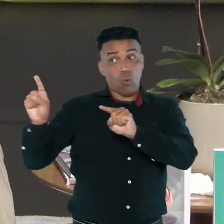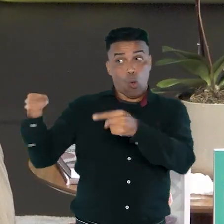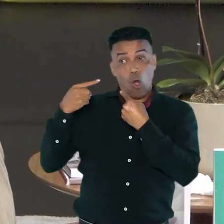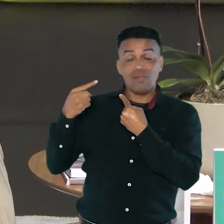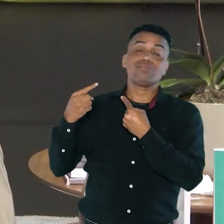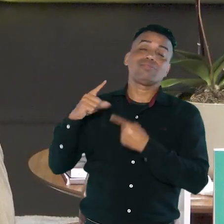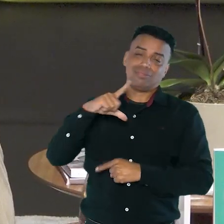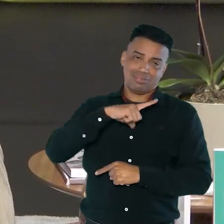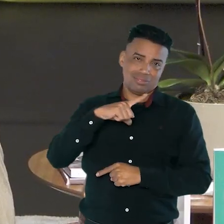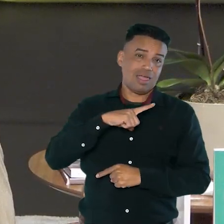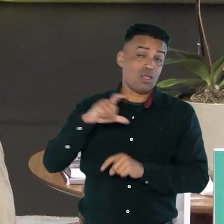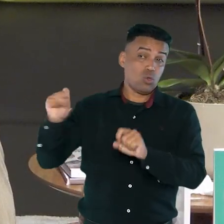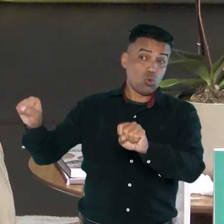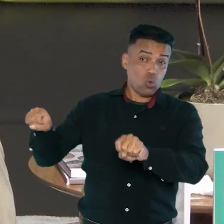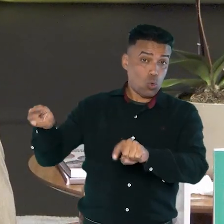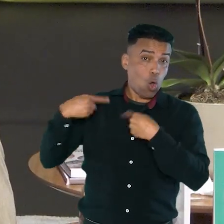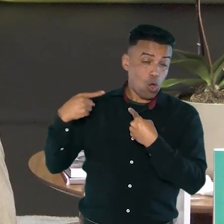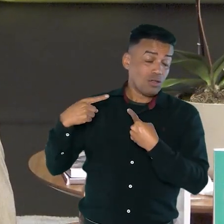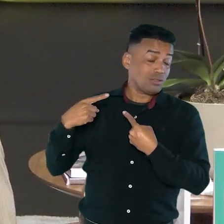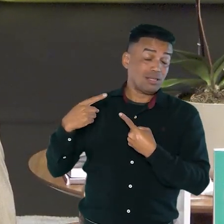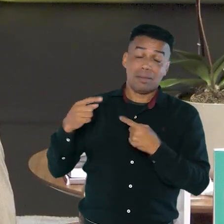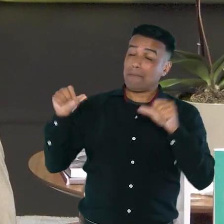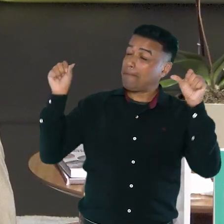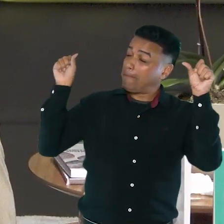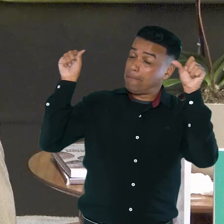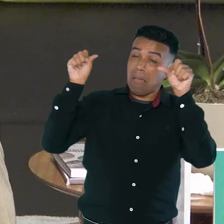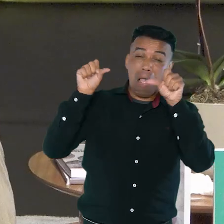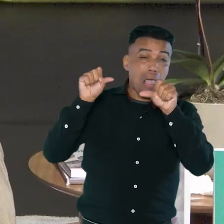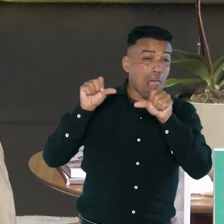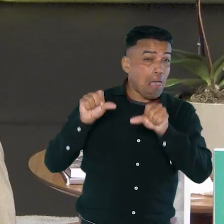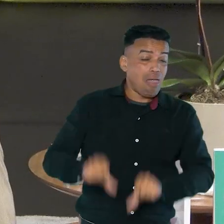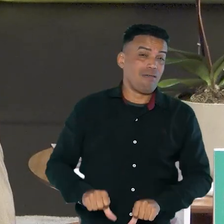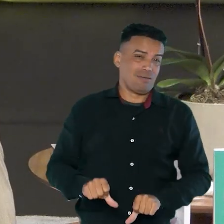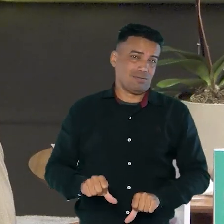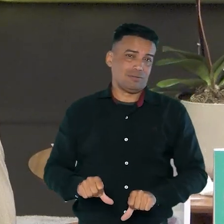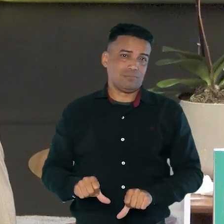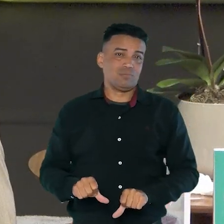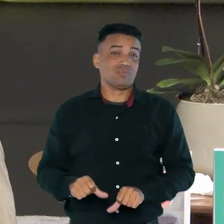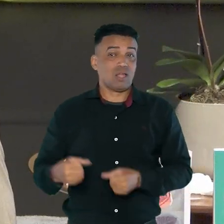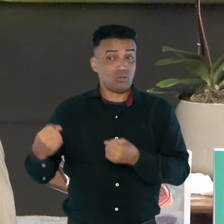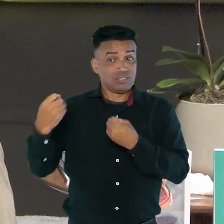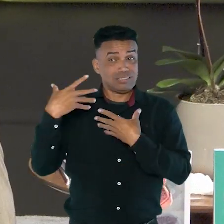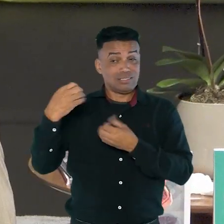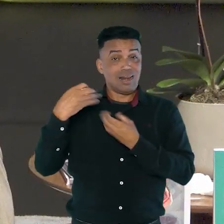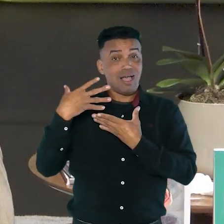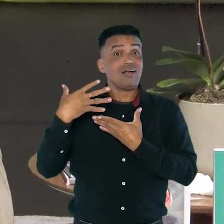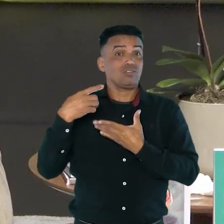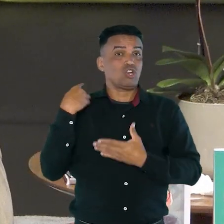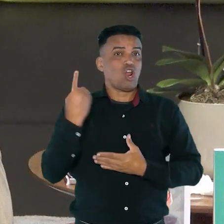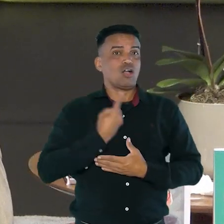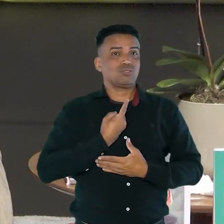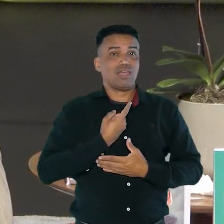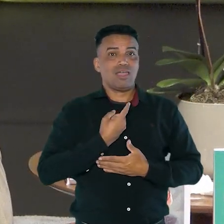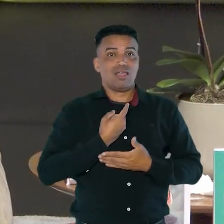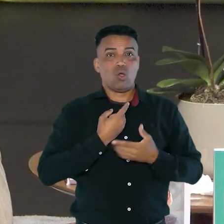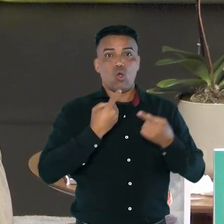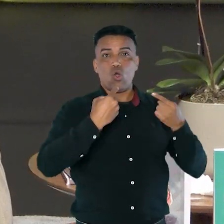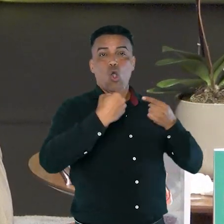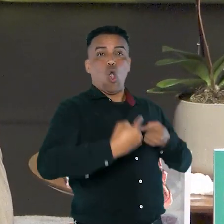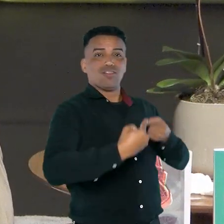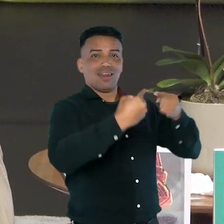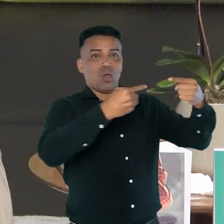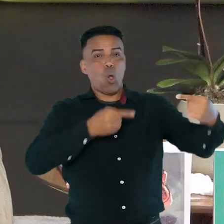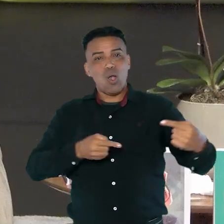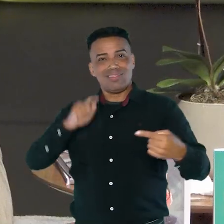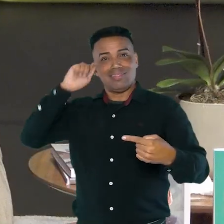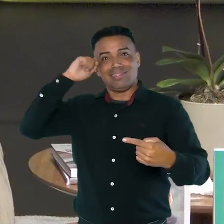um ódio que é terrível, que nos massacra. E estão ensinando a gente a se odiar também. A gente não gostava